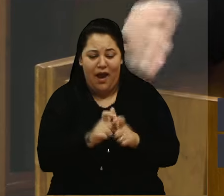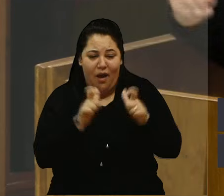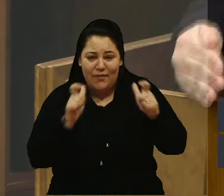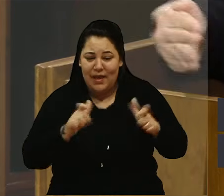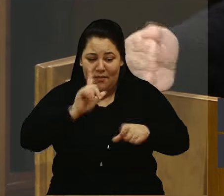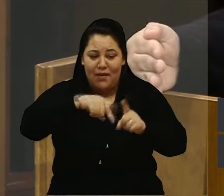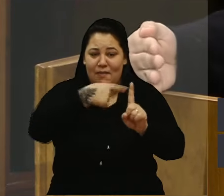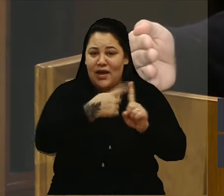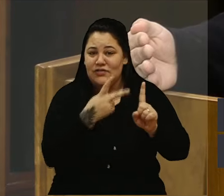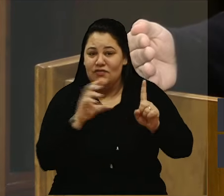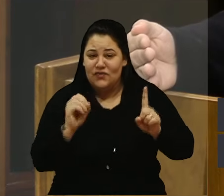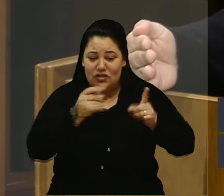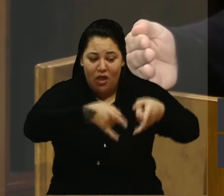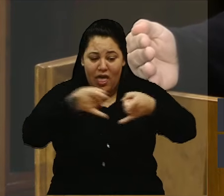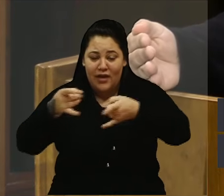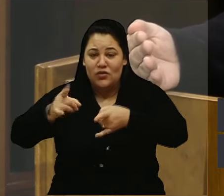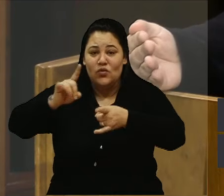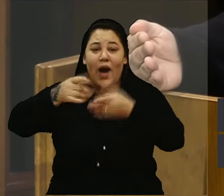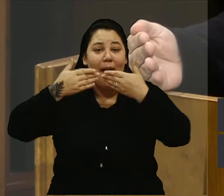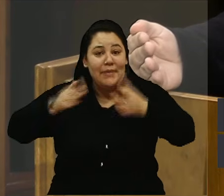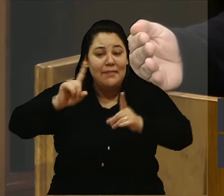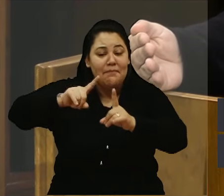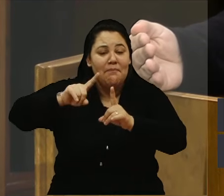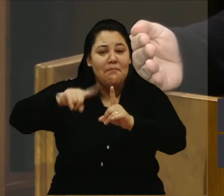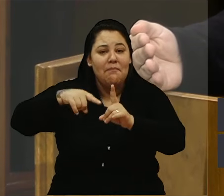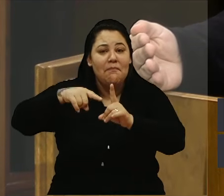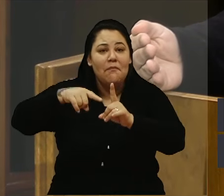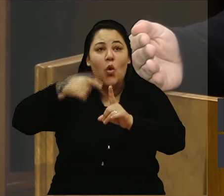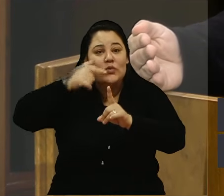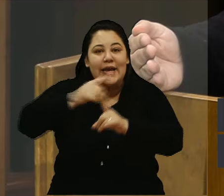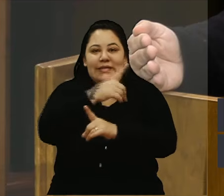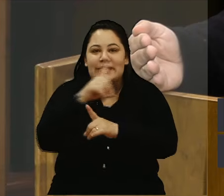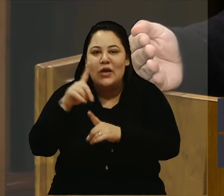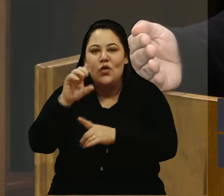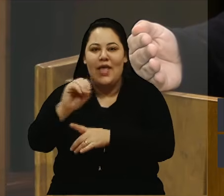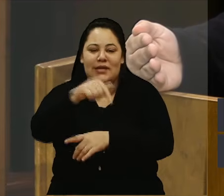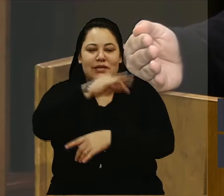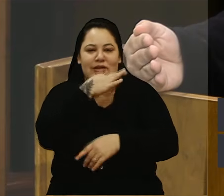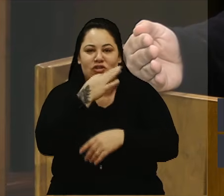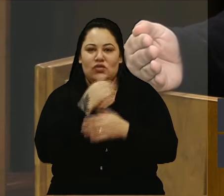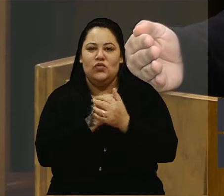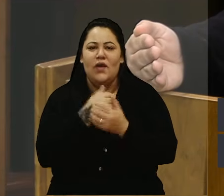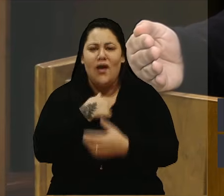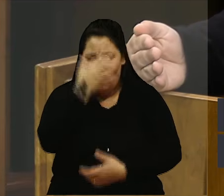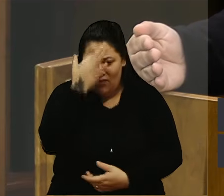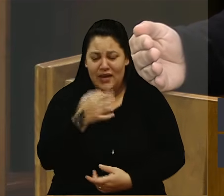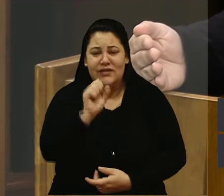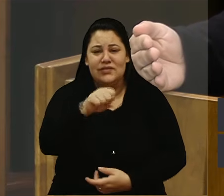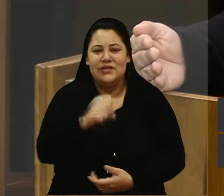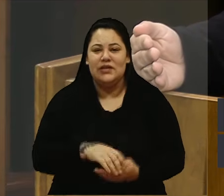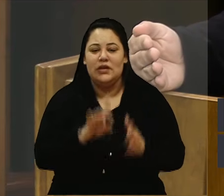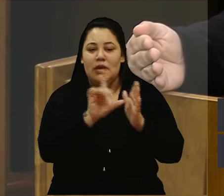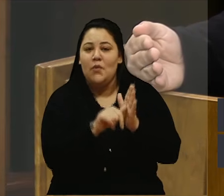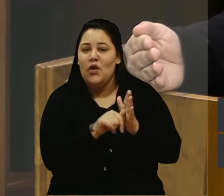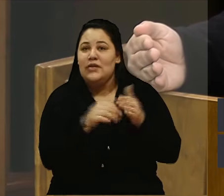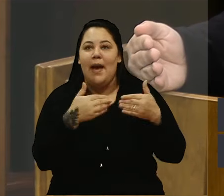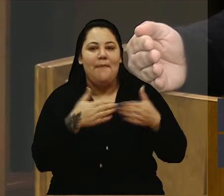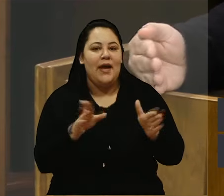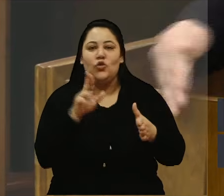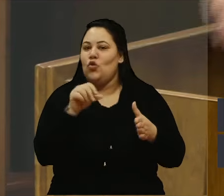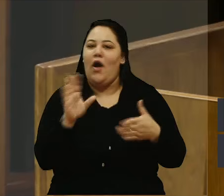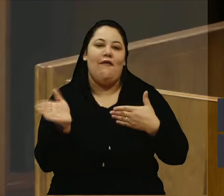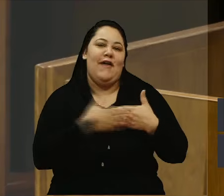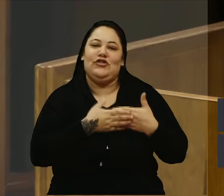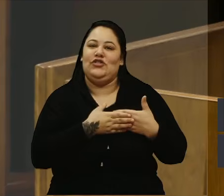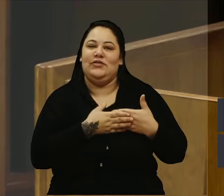20 leitos. 110 leitos nós podemos abrir em Caxias do Sul. E eu entendo, né, que depois de aberto nunca mais fecha.